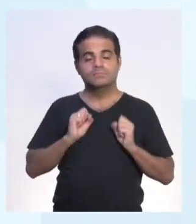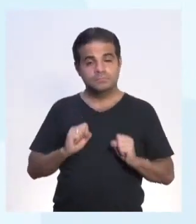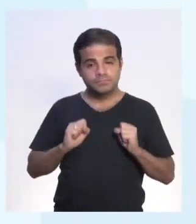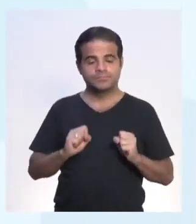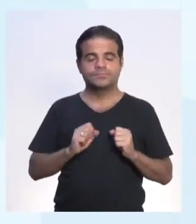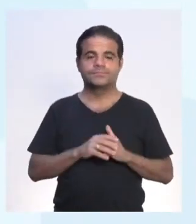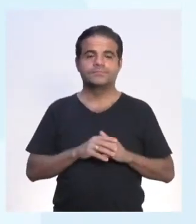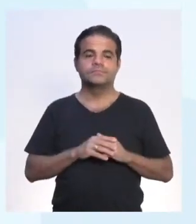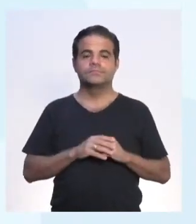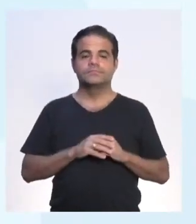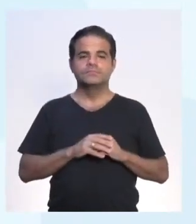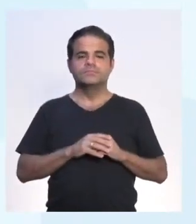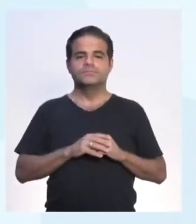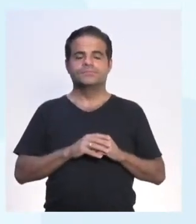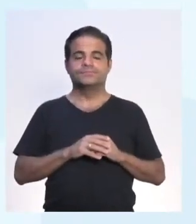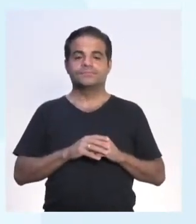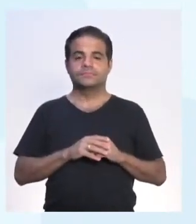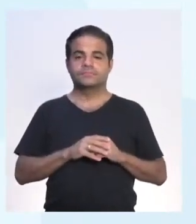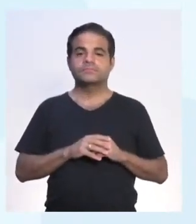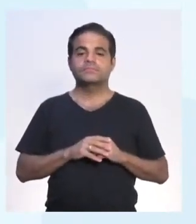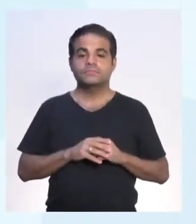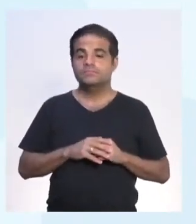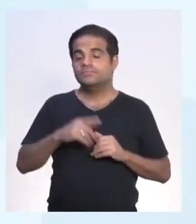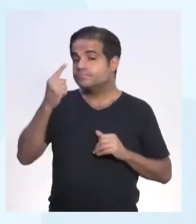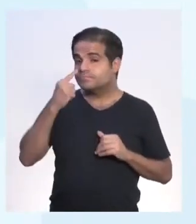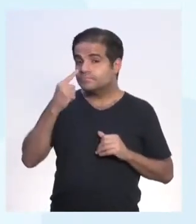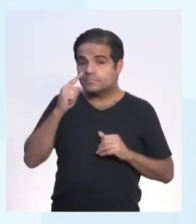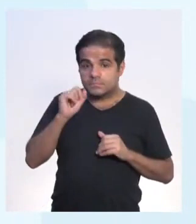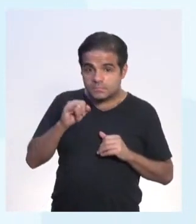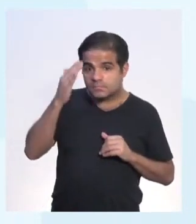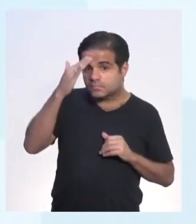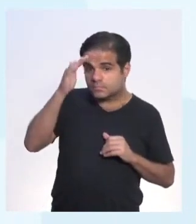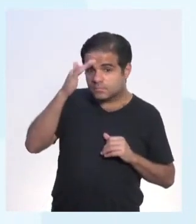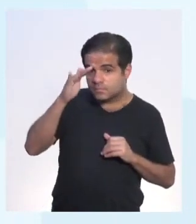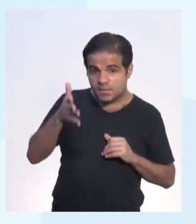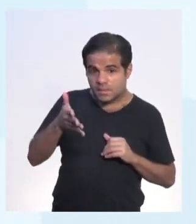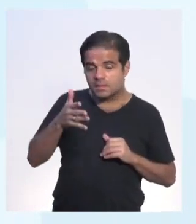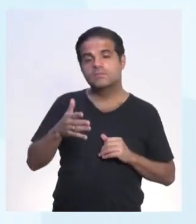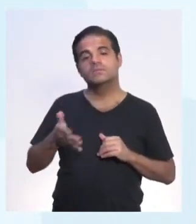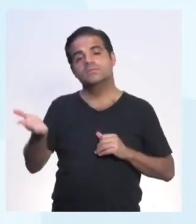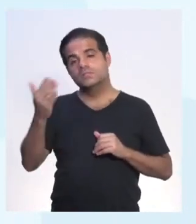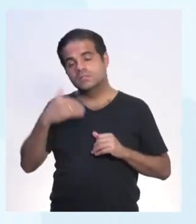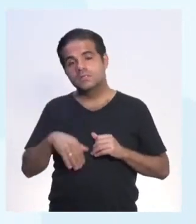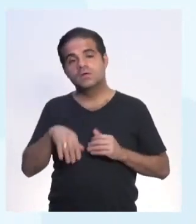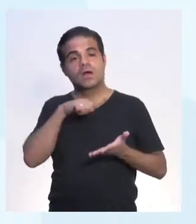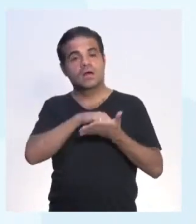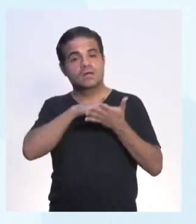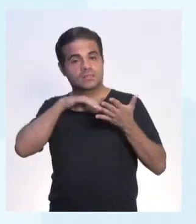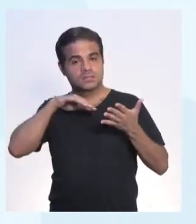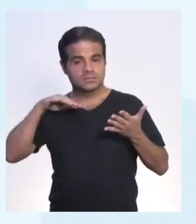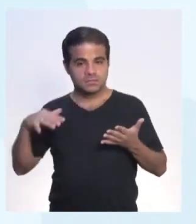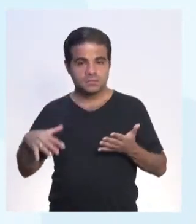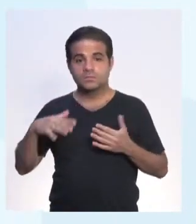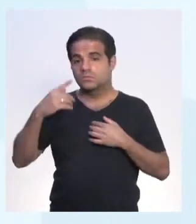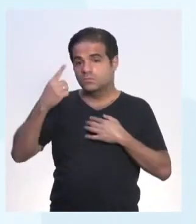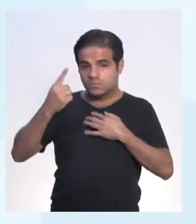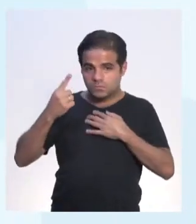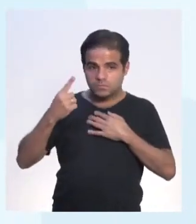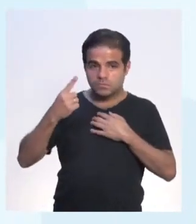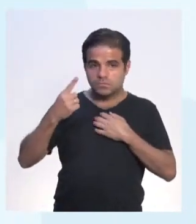daí. Vamos ver se vocês entenderam? Então, vamos lá. Atividade 1.